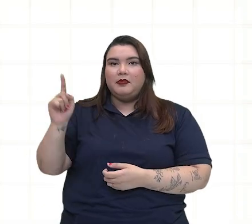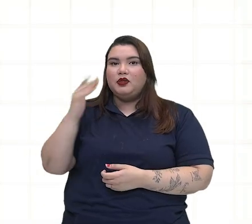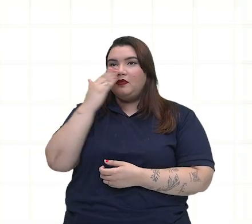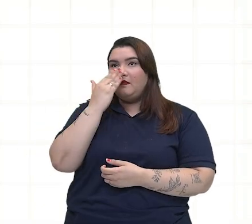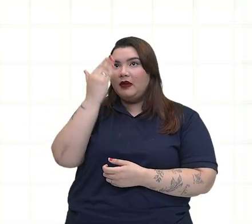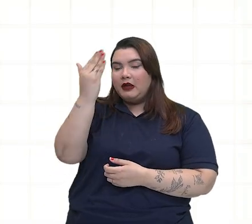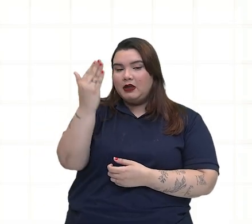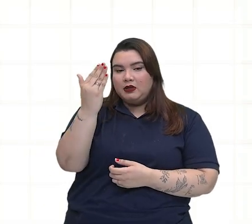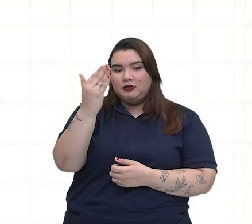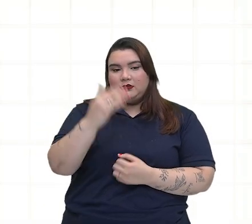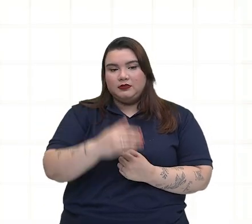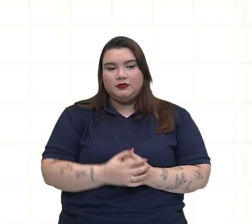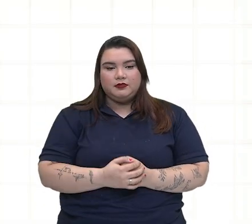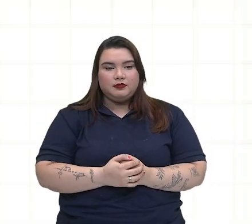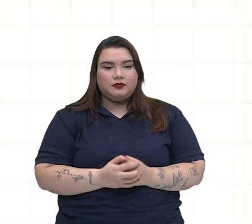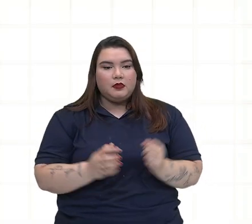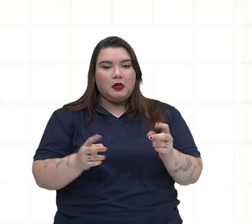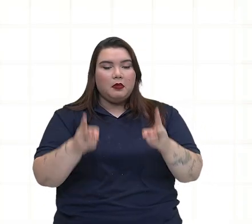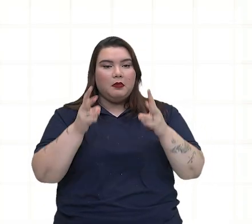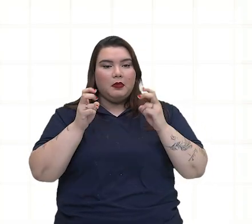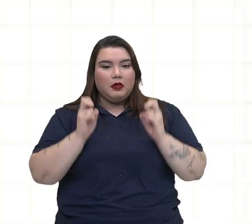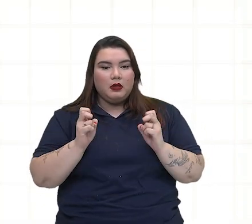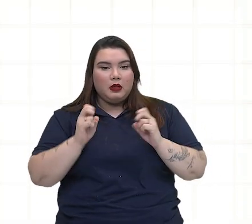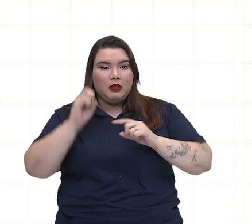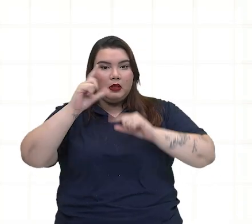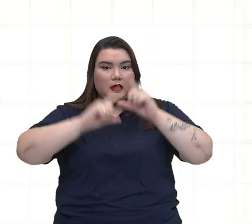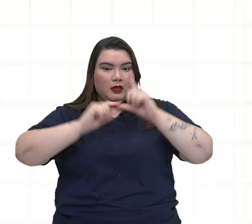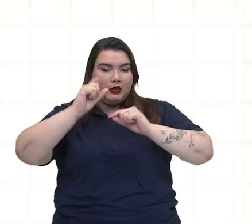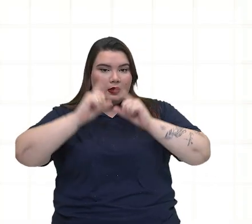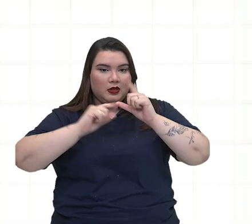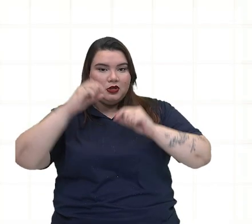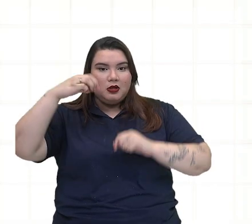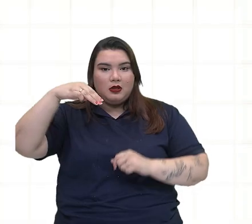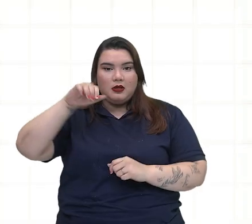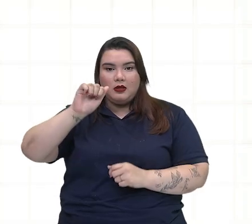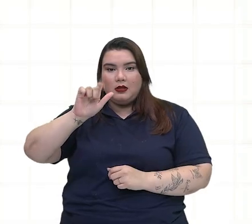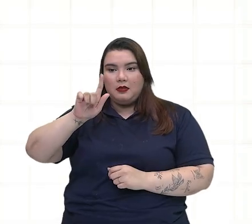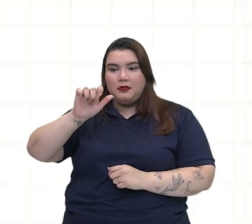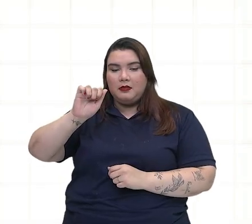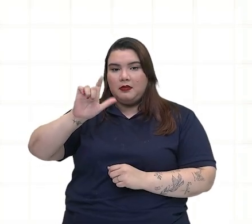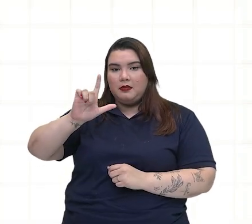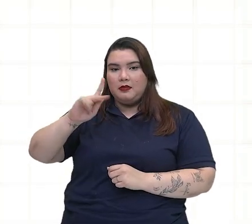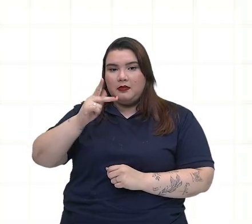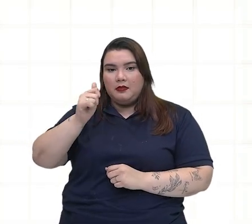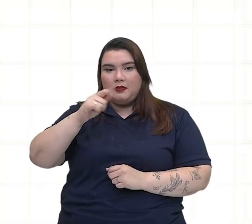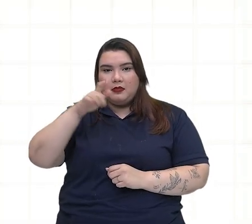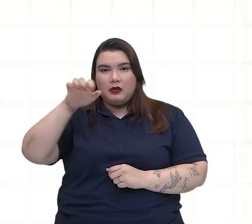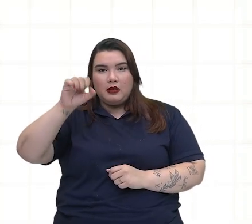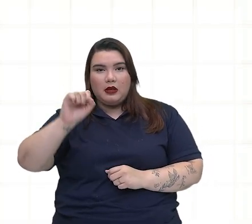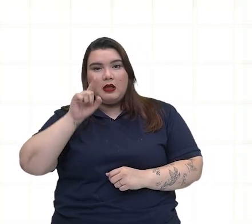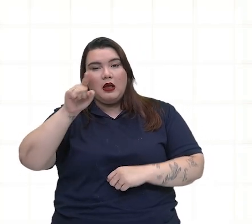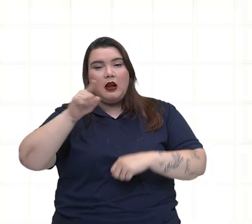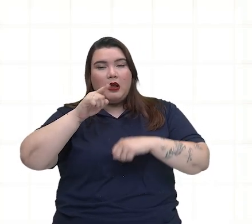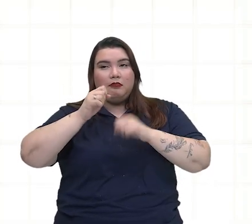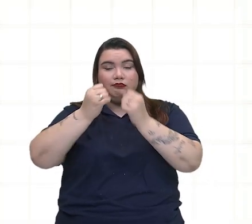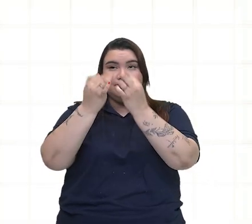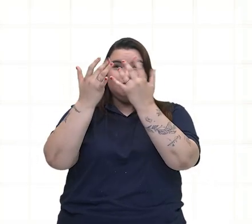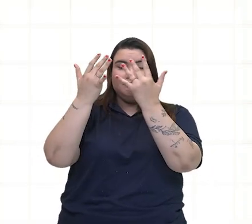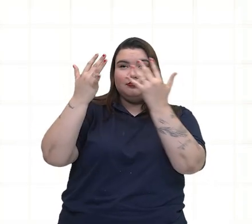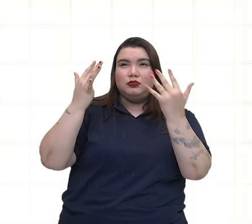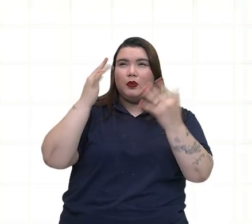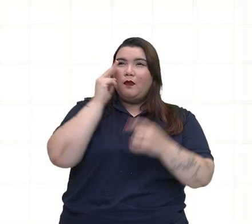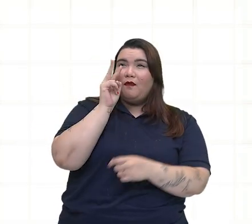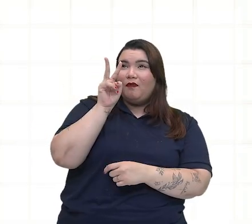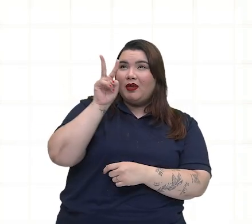constelação. Então, você vai observar a estrela de Magalhães, que é a estrela mais brilhante do Cruzeiro do